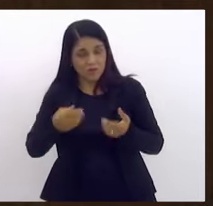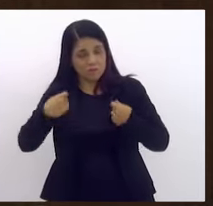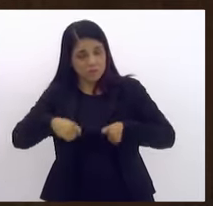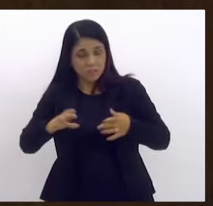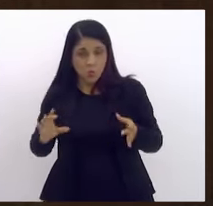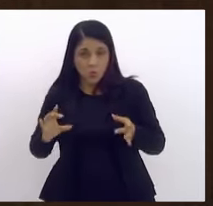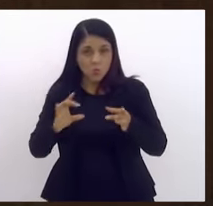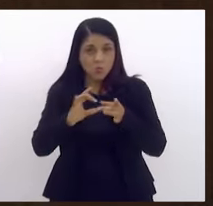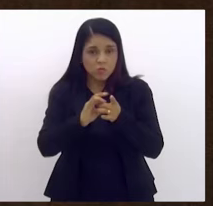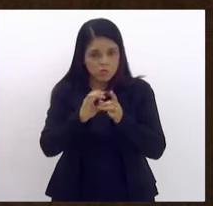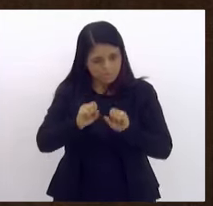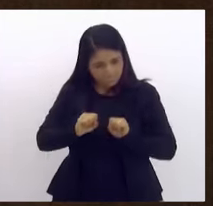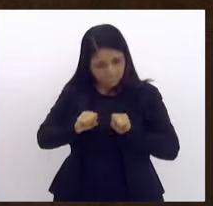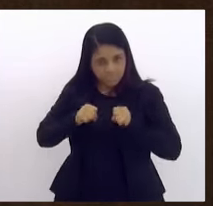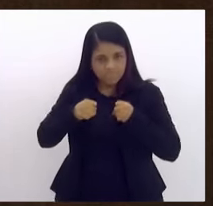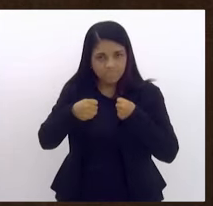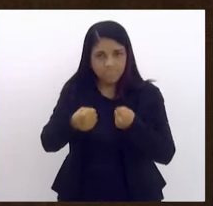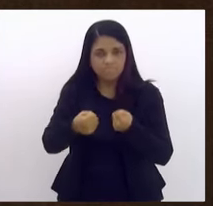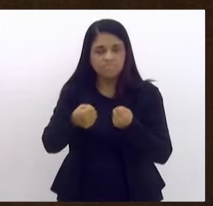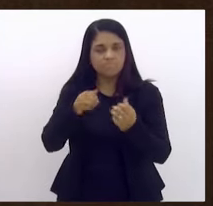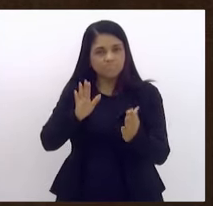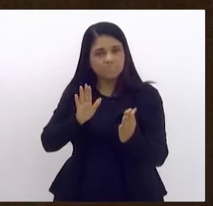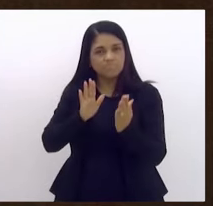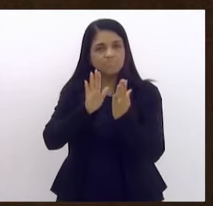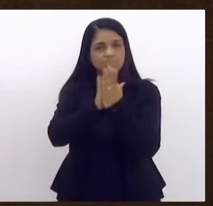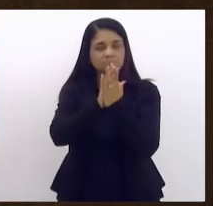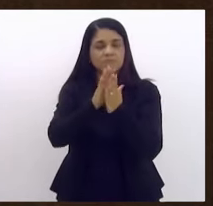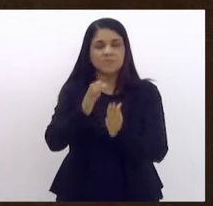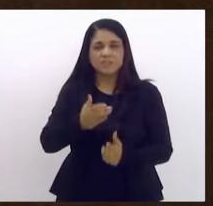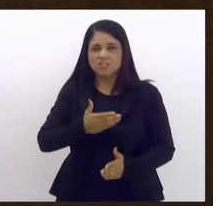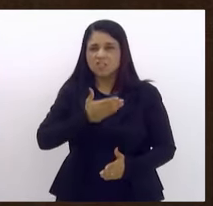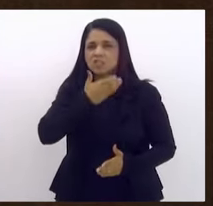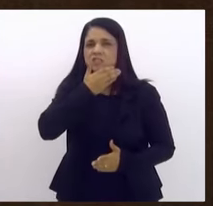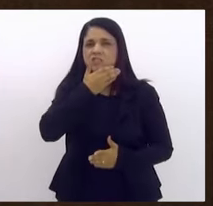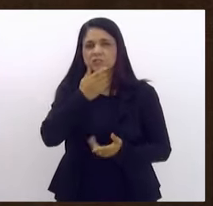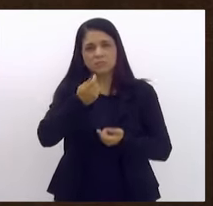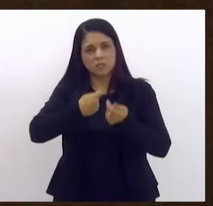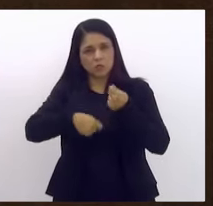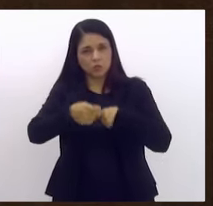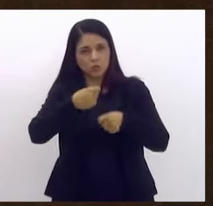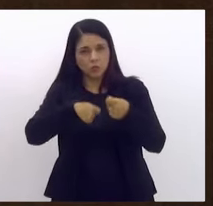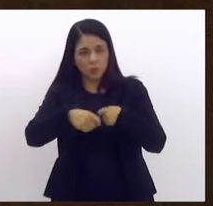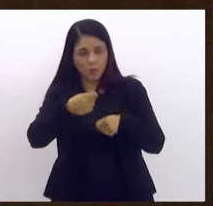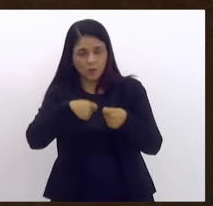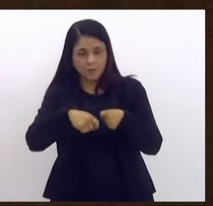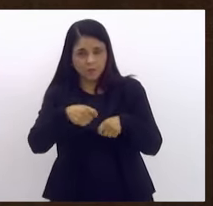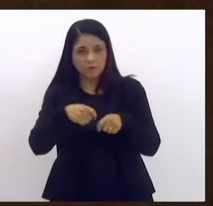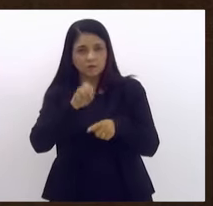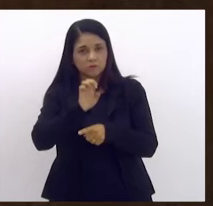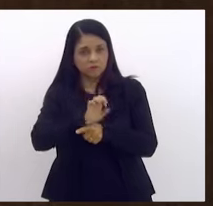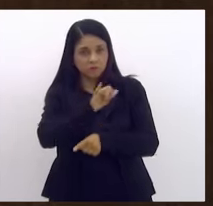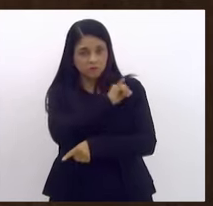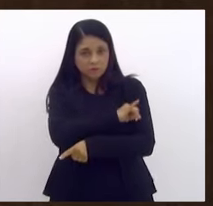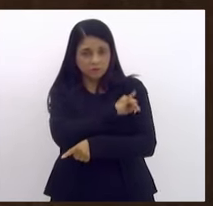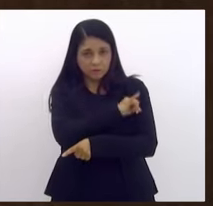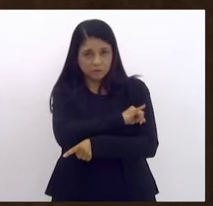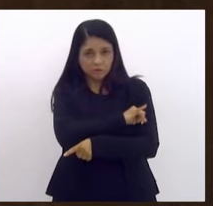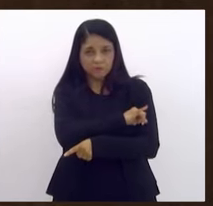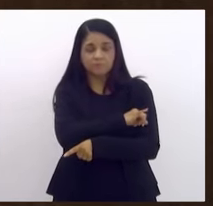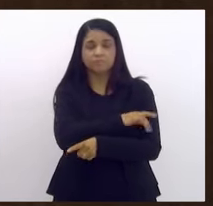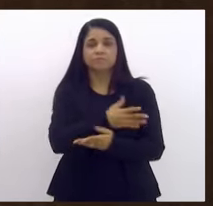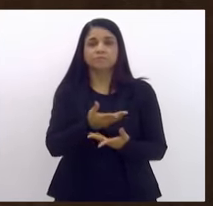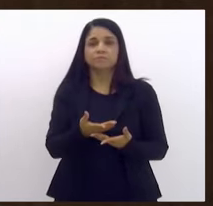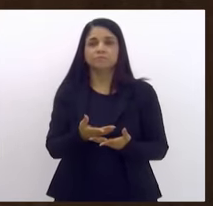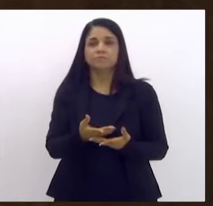esforços para enfrentar as crises econômicas e o desfinanciamento histórico do Estado do Rio de Janeiro,